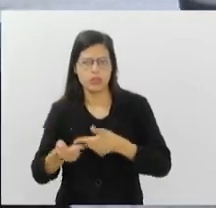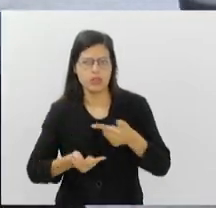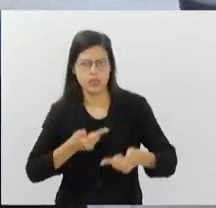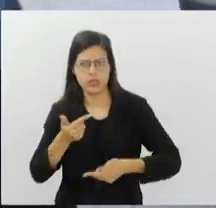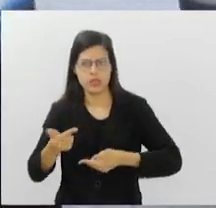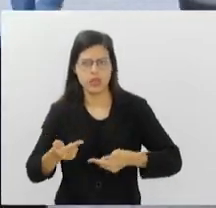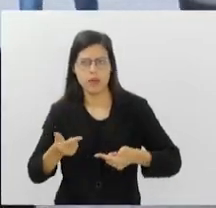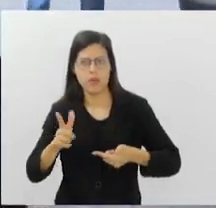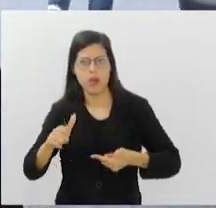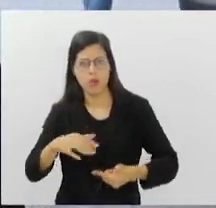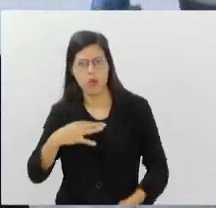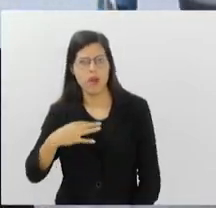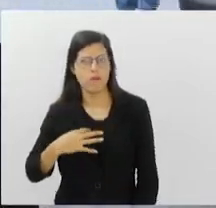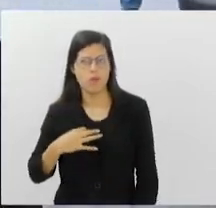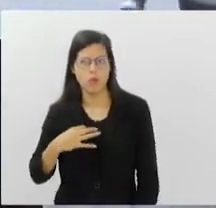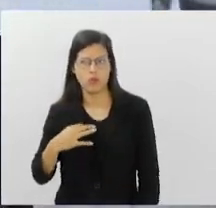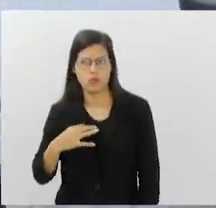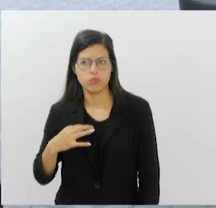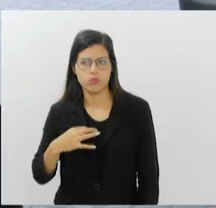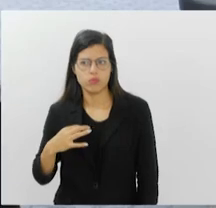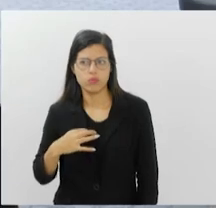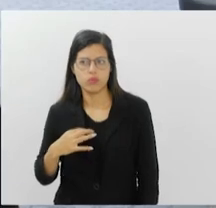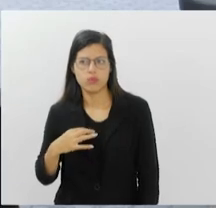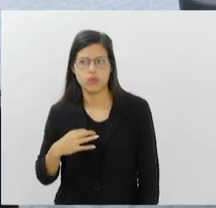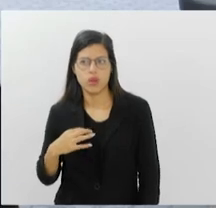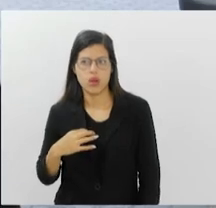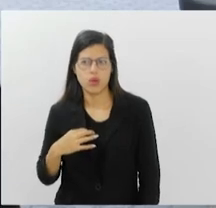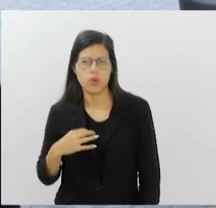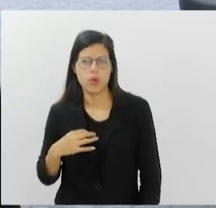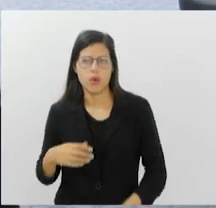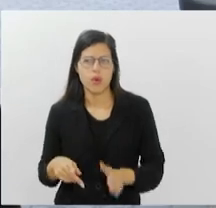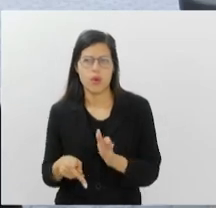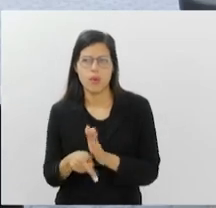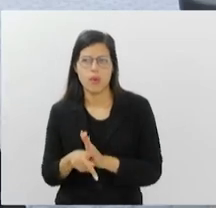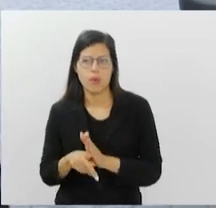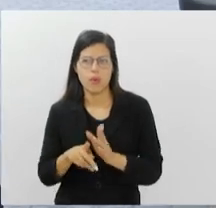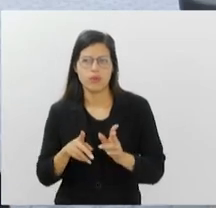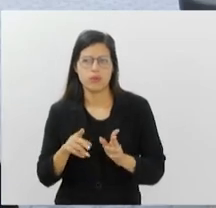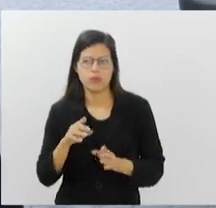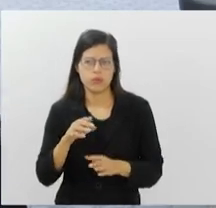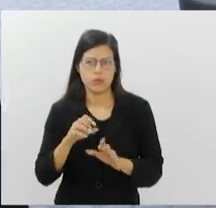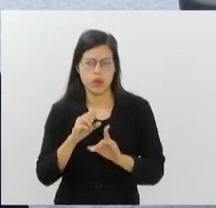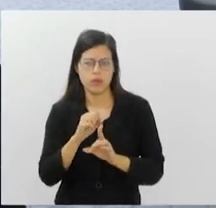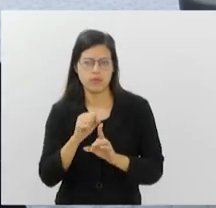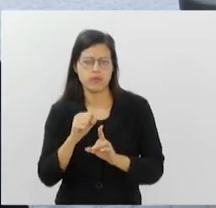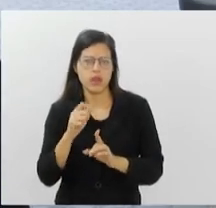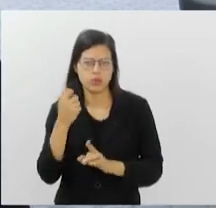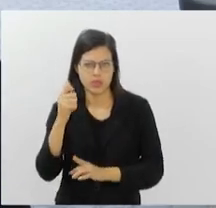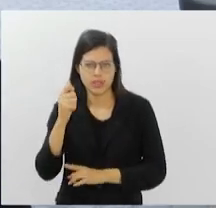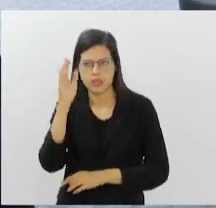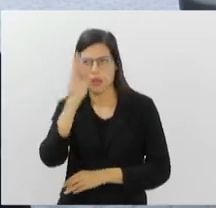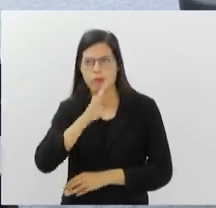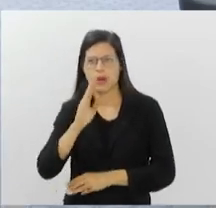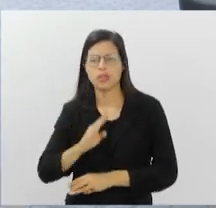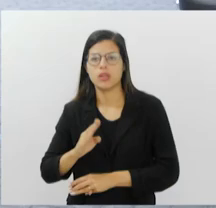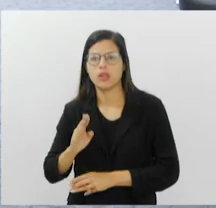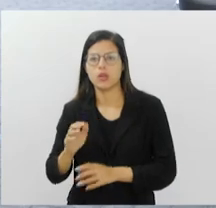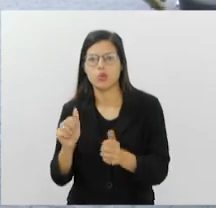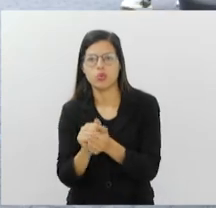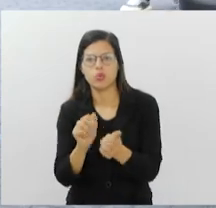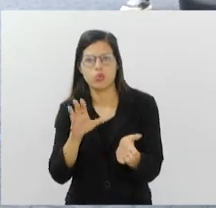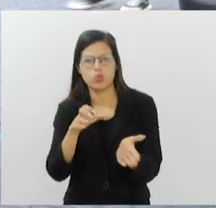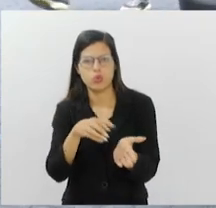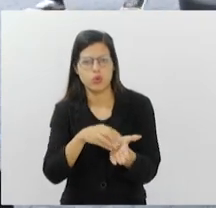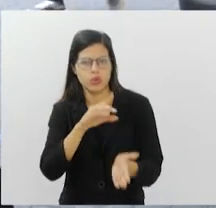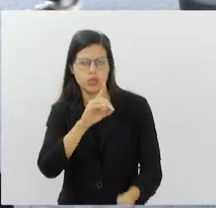trabalho voluntário da Sociedade Brasileira de DST, junto com o setor de DST. Nós somos